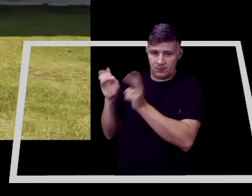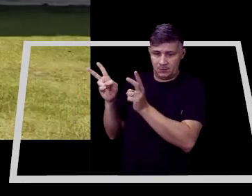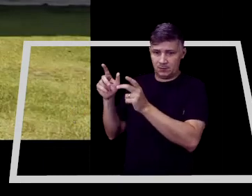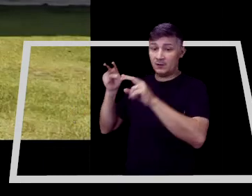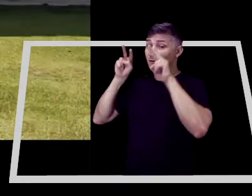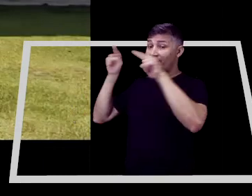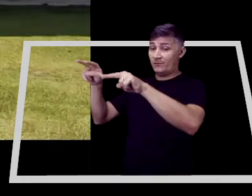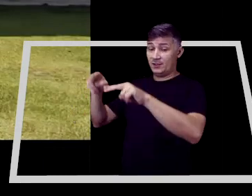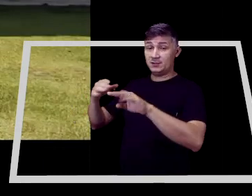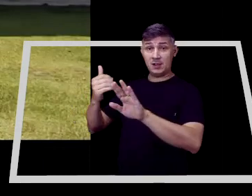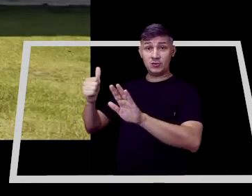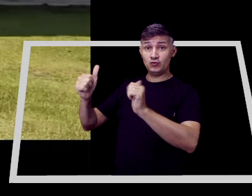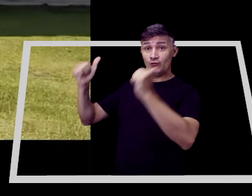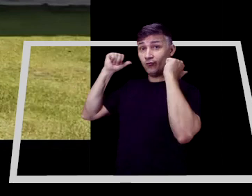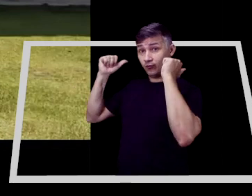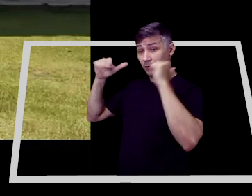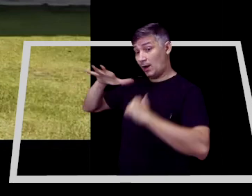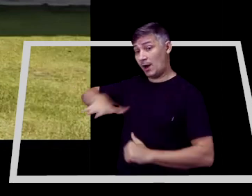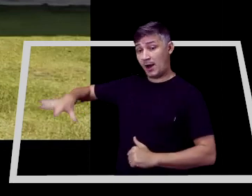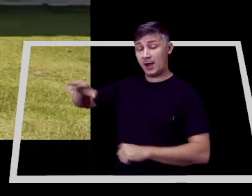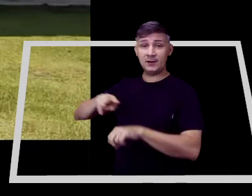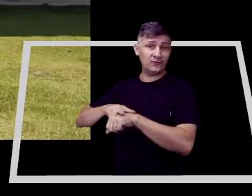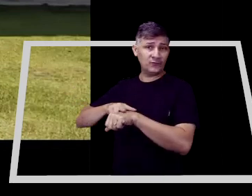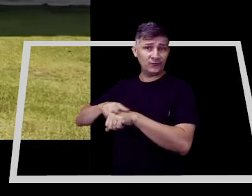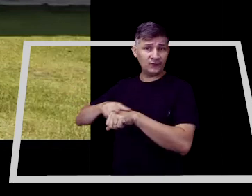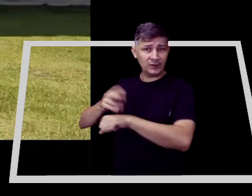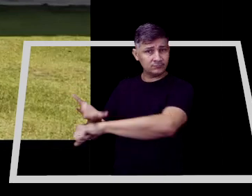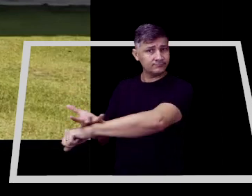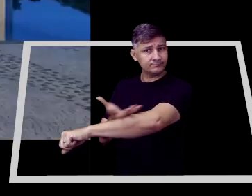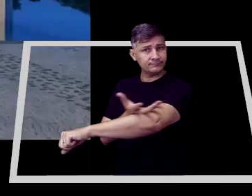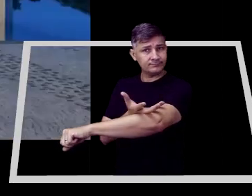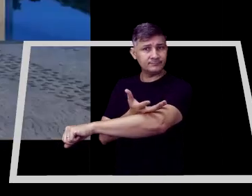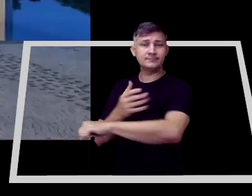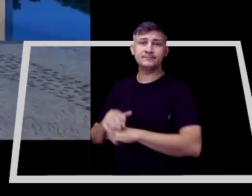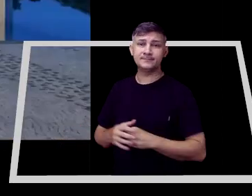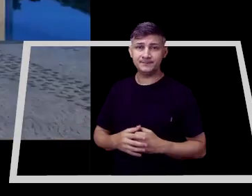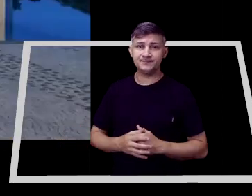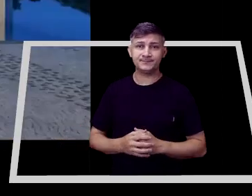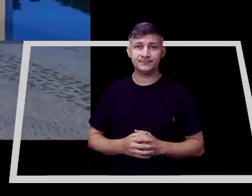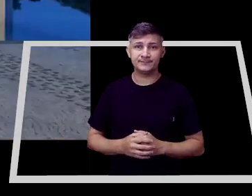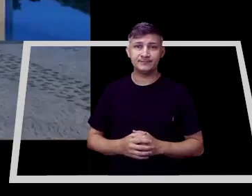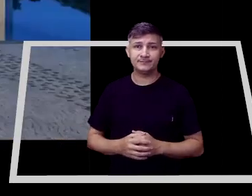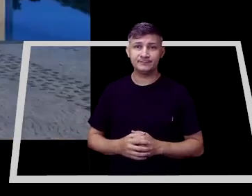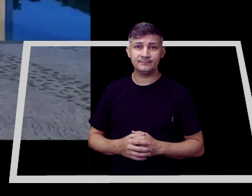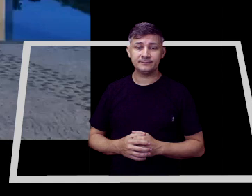do fundo, onde a gente tem também uma área gramada. Essa é uma vista